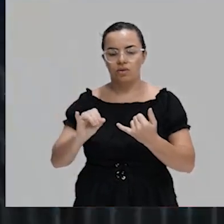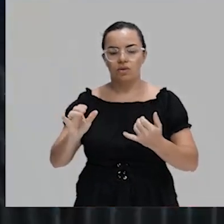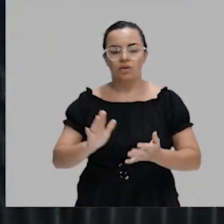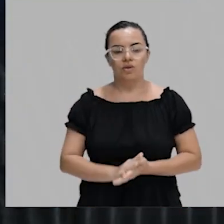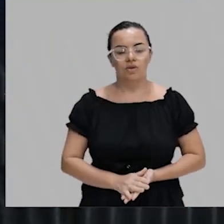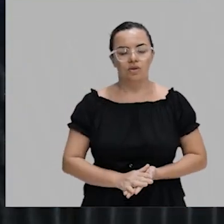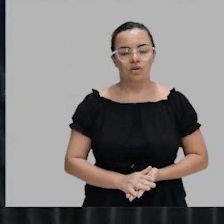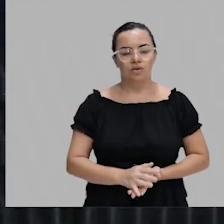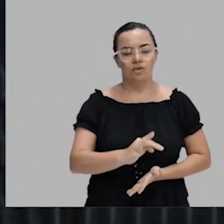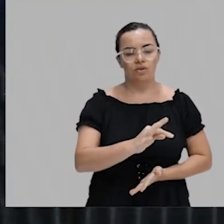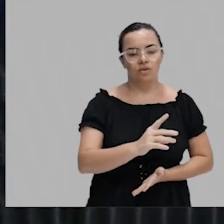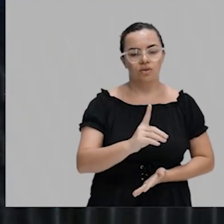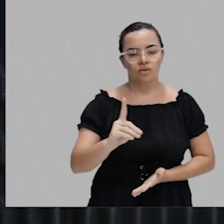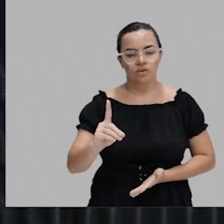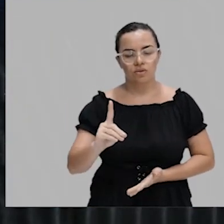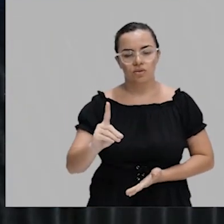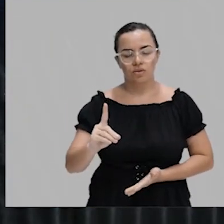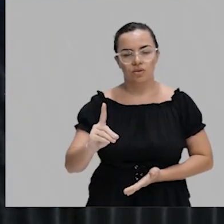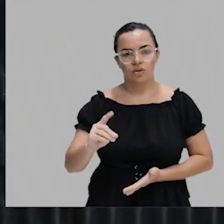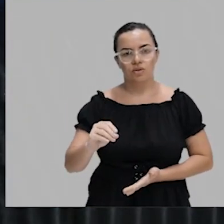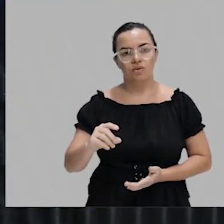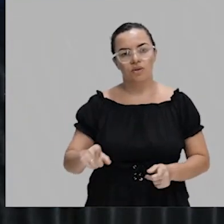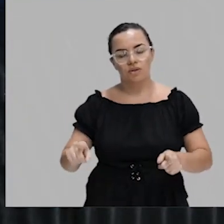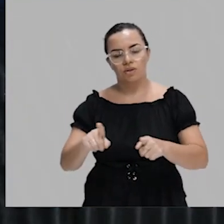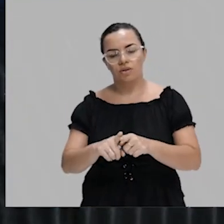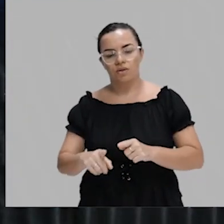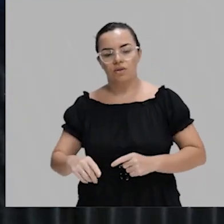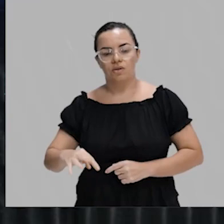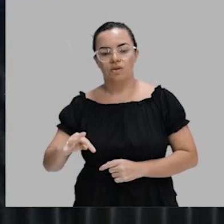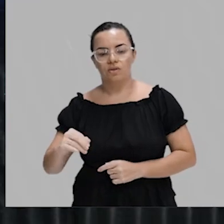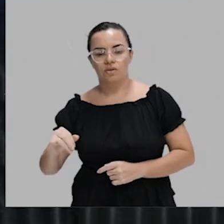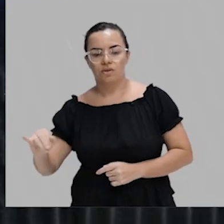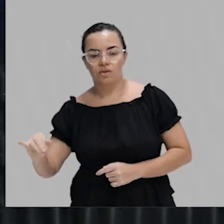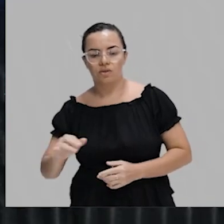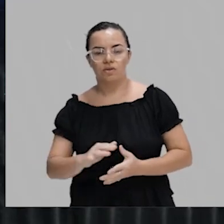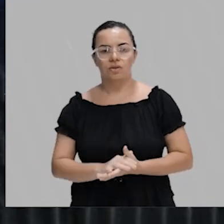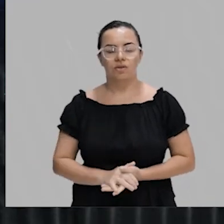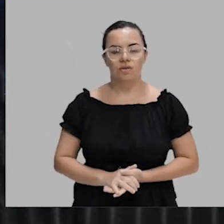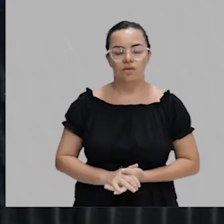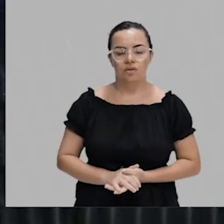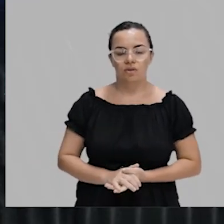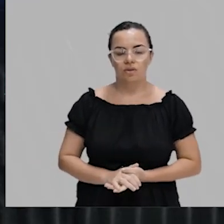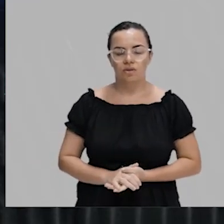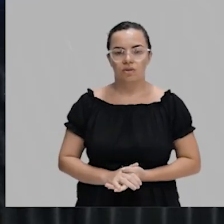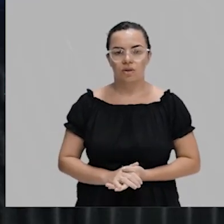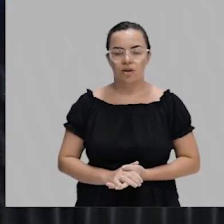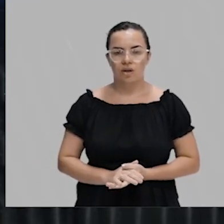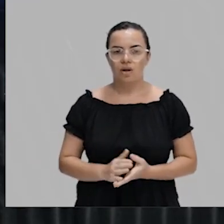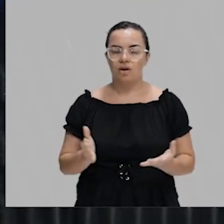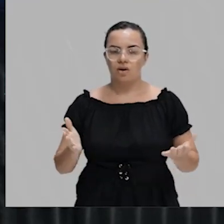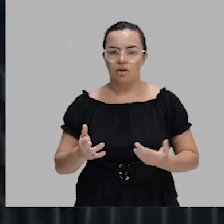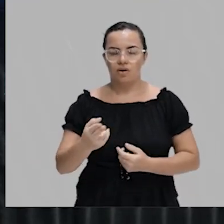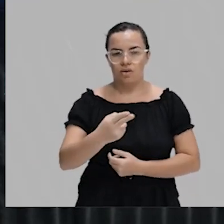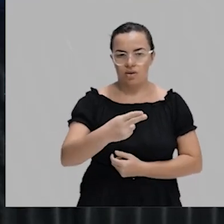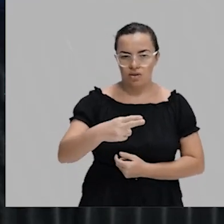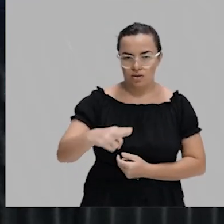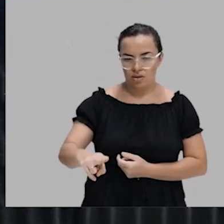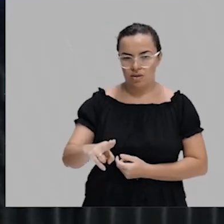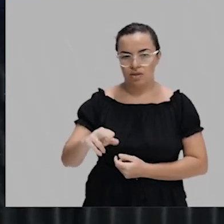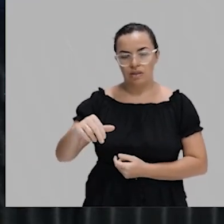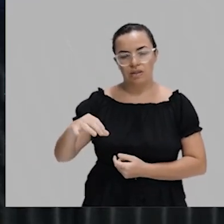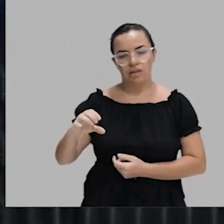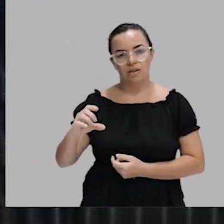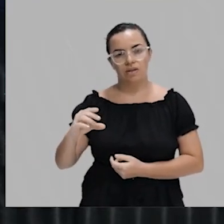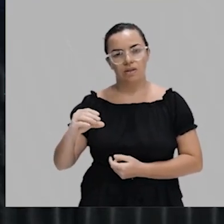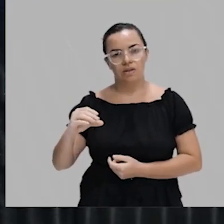mesma coisa vai acontecer com o nome. Nomes vão precisar de complemento, por exemplo, necessidade é nome e não